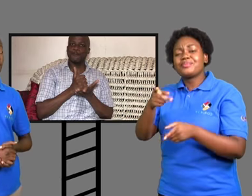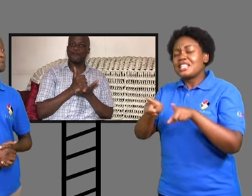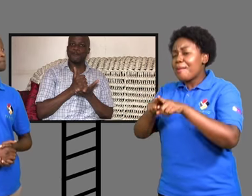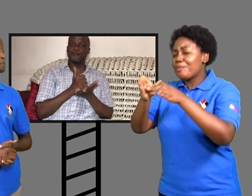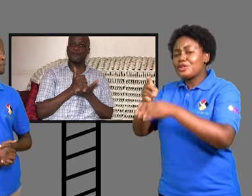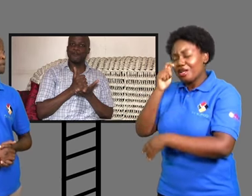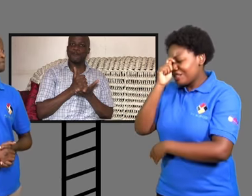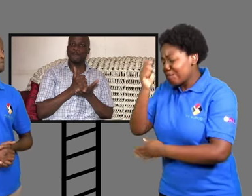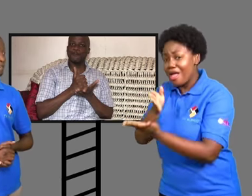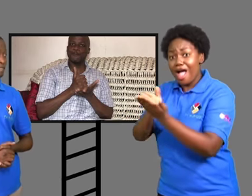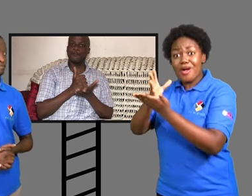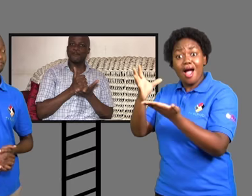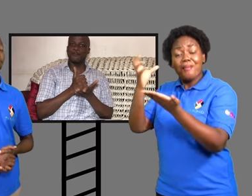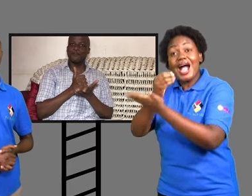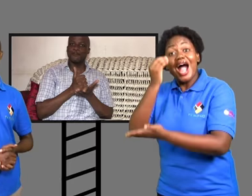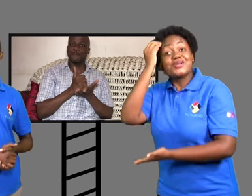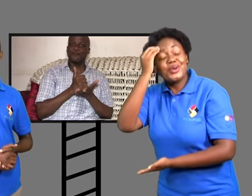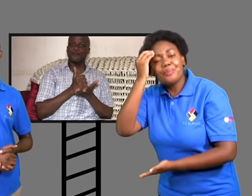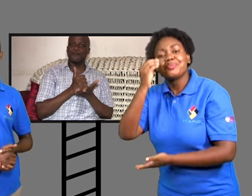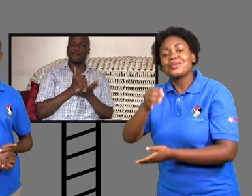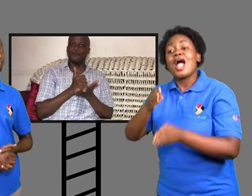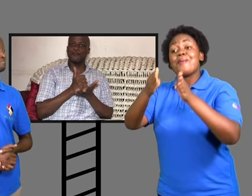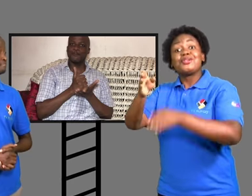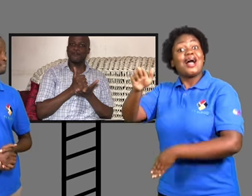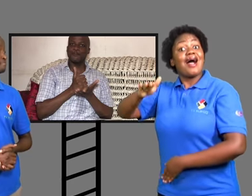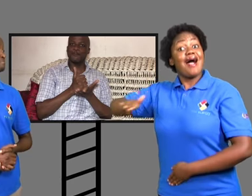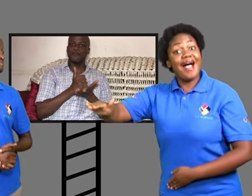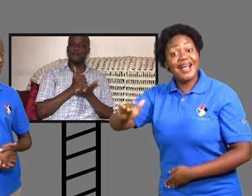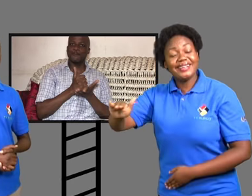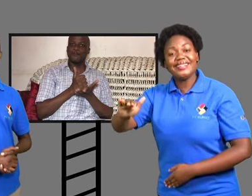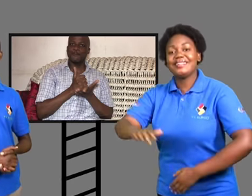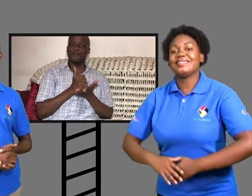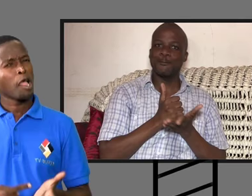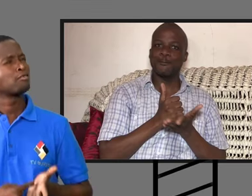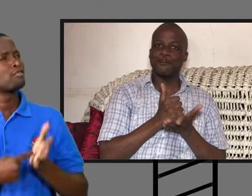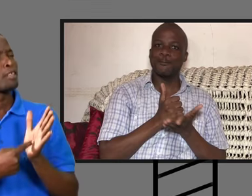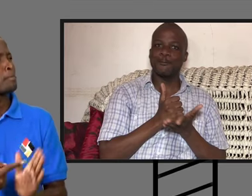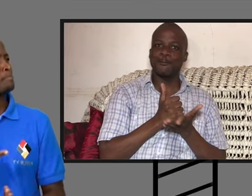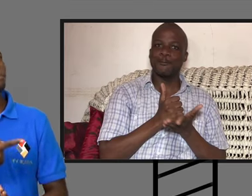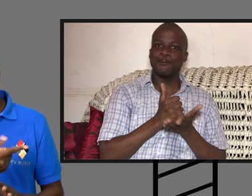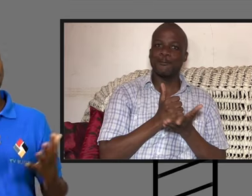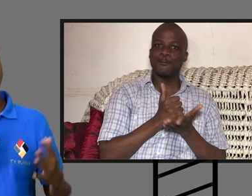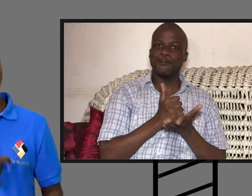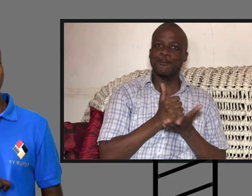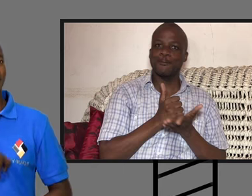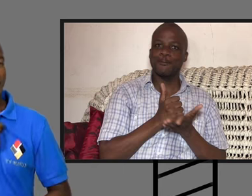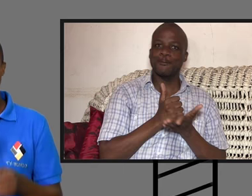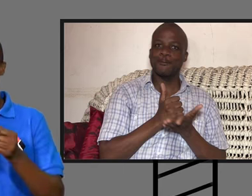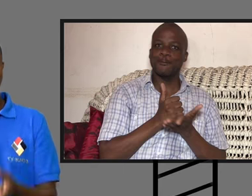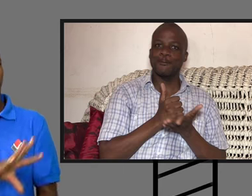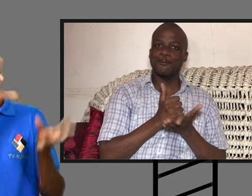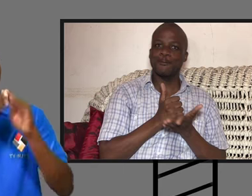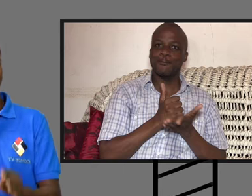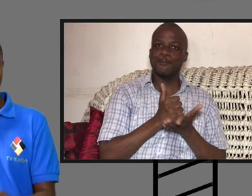também é preciso respeitar aqueles que têm como sonho o bem-estar de toda uma comunidade. O Celso, por